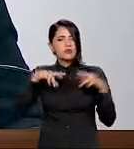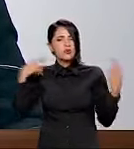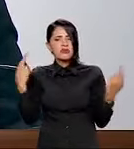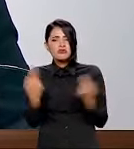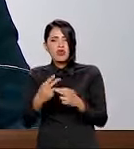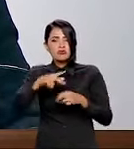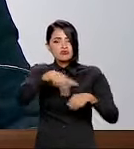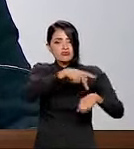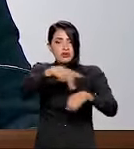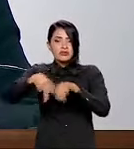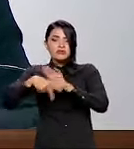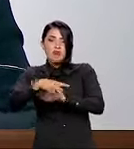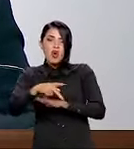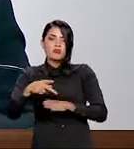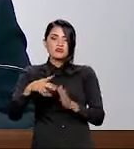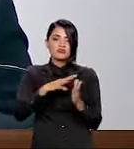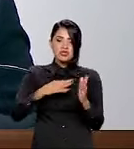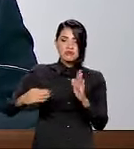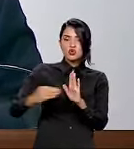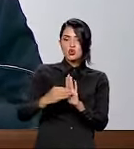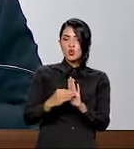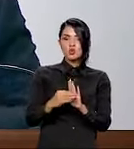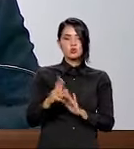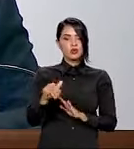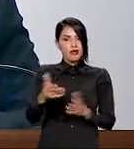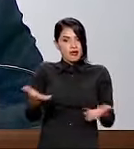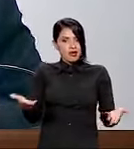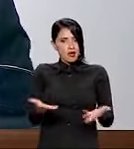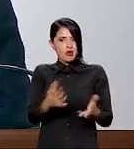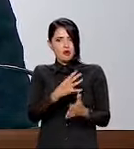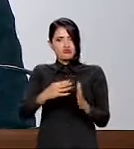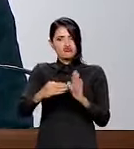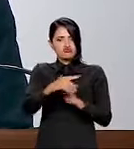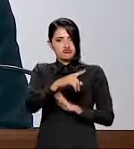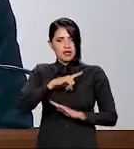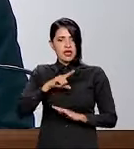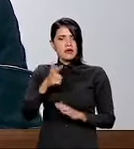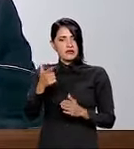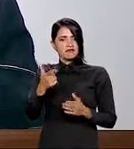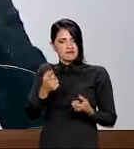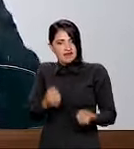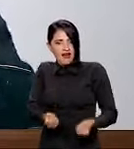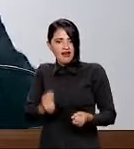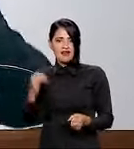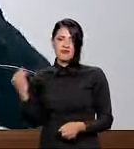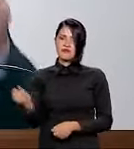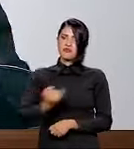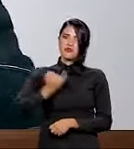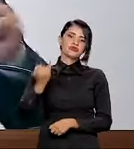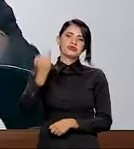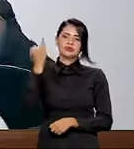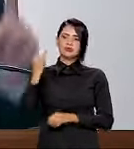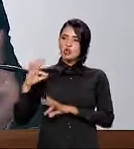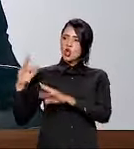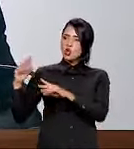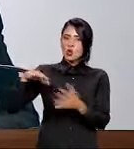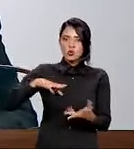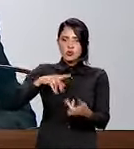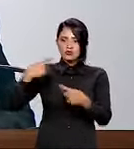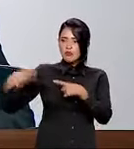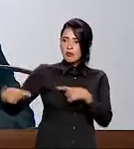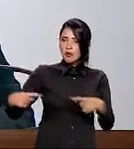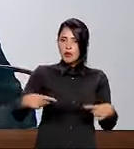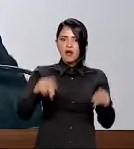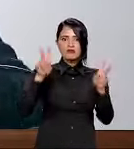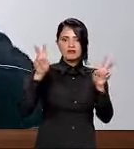amazônicos. Agora que a Amazônia ganhou um peso importante em toda a discussão do planeta